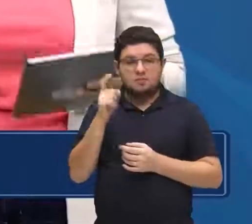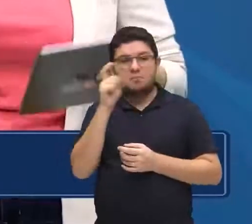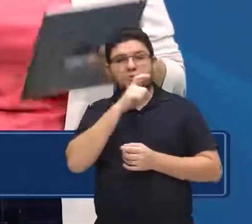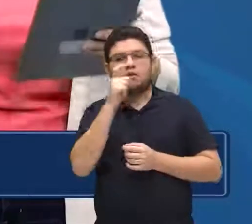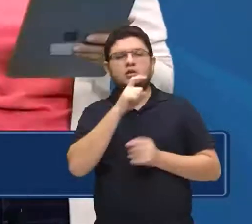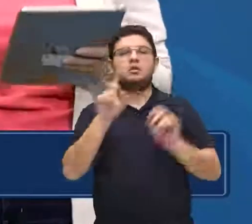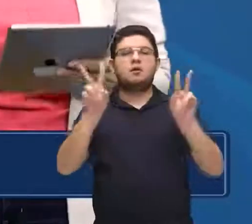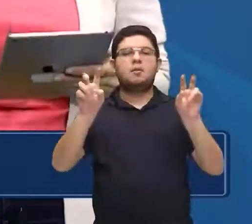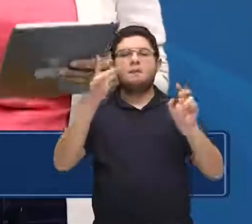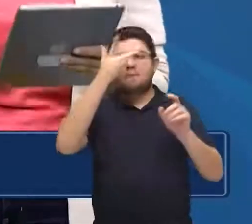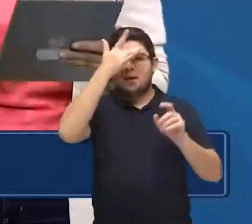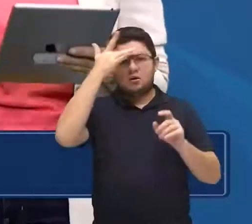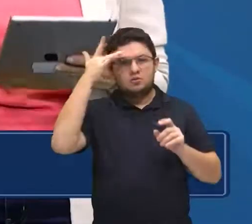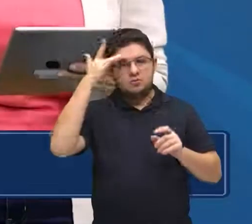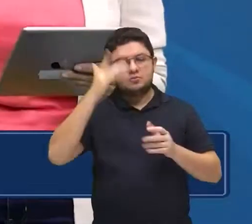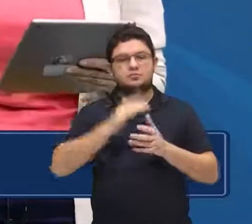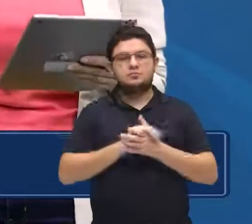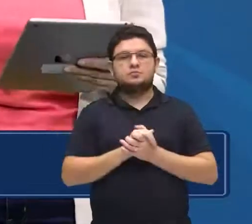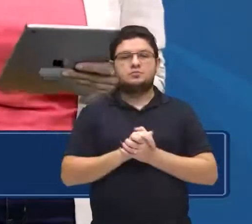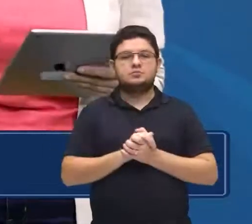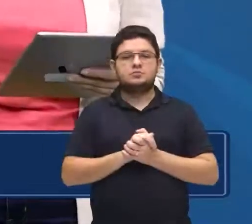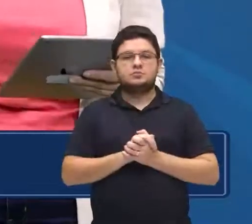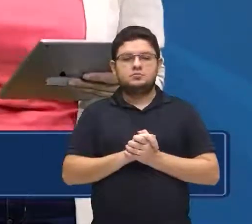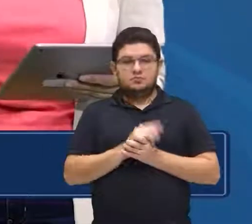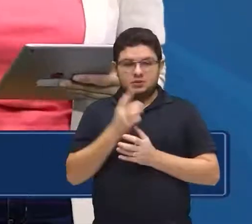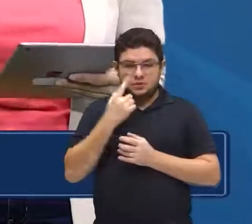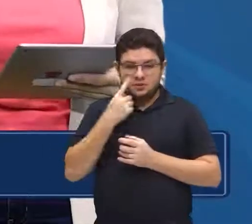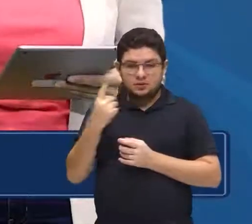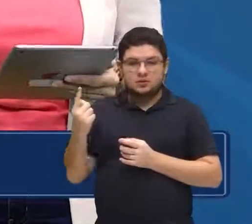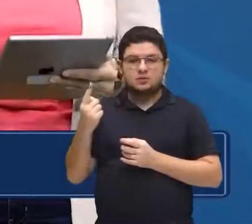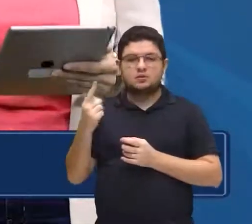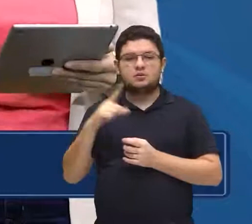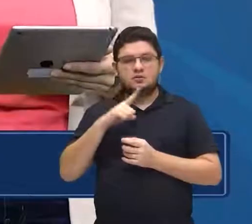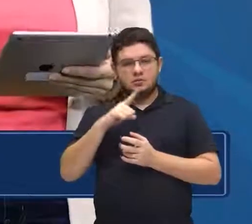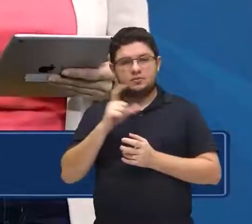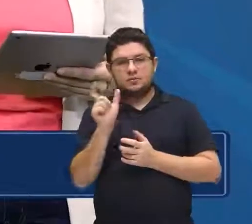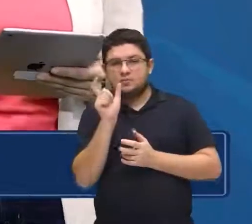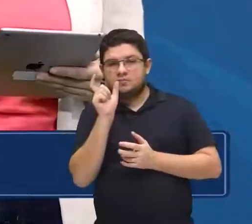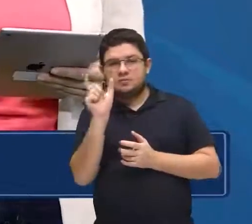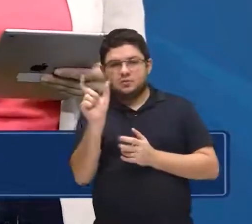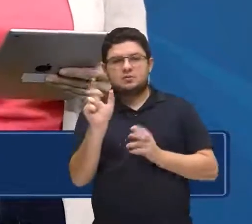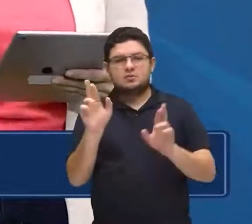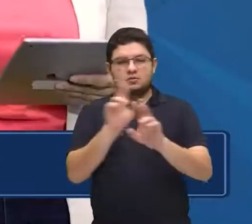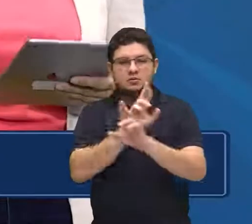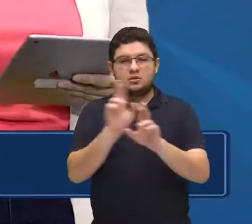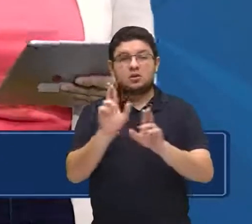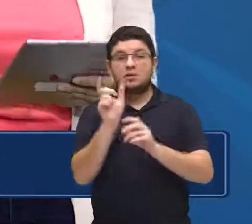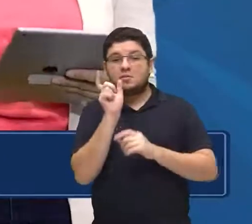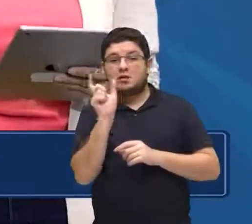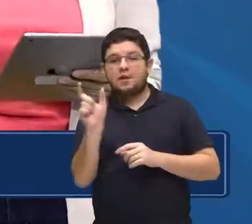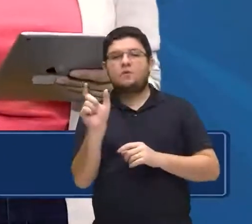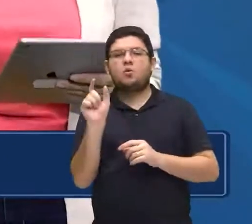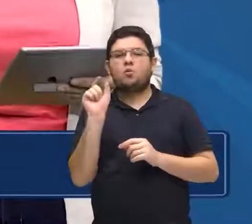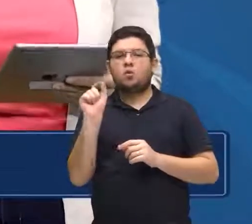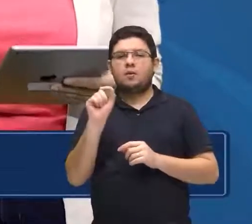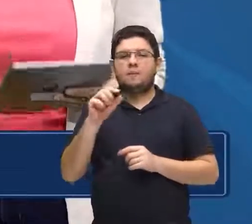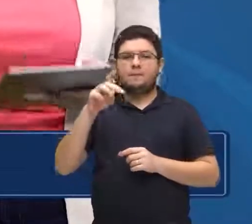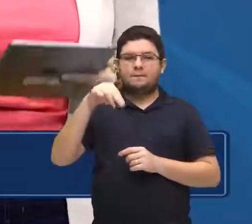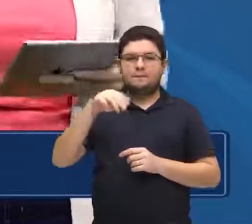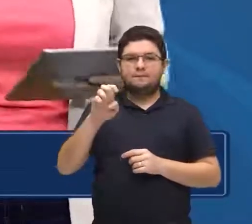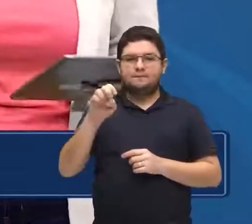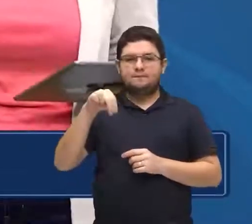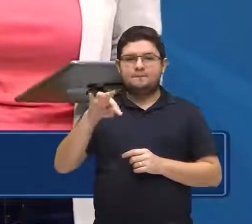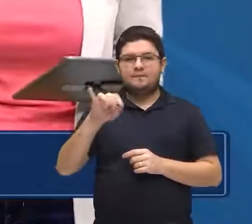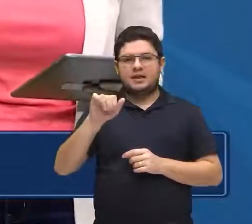tudo relacionado aí. A gente já tem duas palavrinhas ali que fazem sentido, né? Que é o termo mentiras. Muito